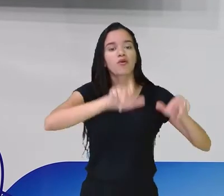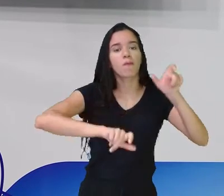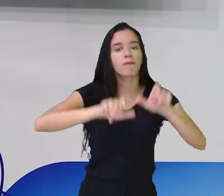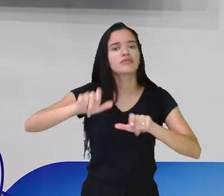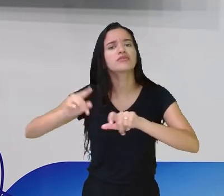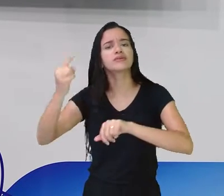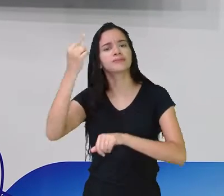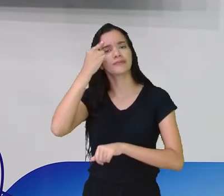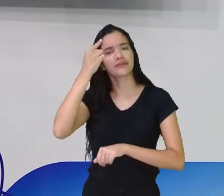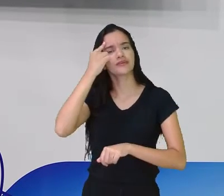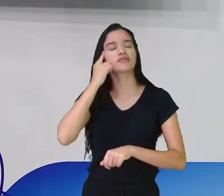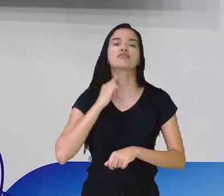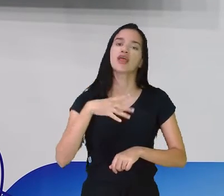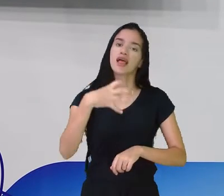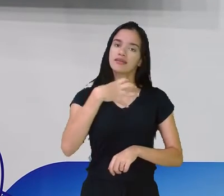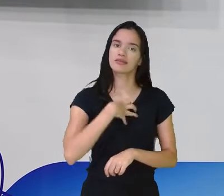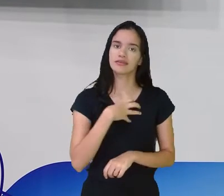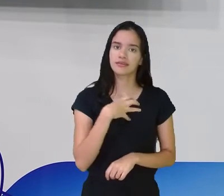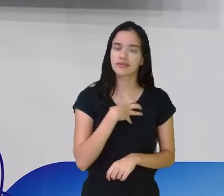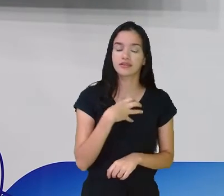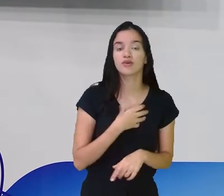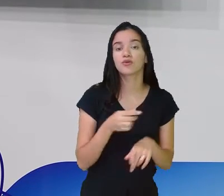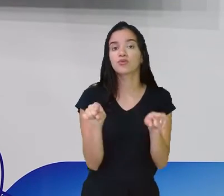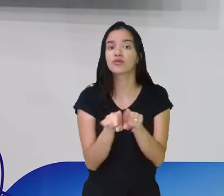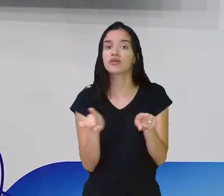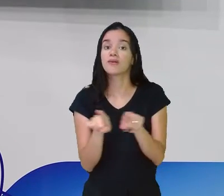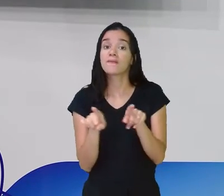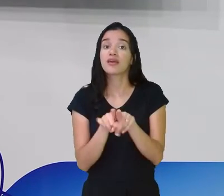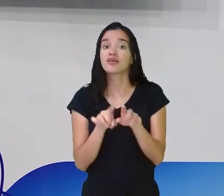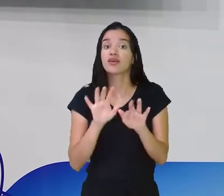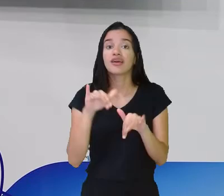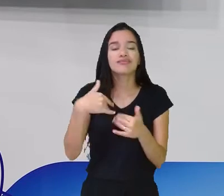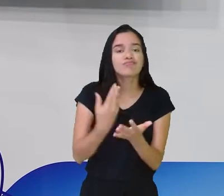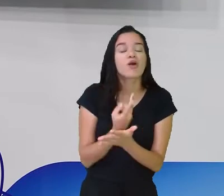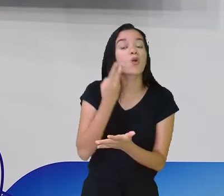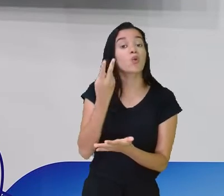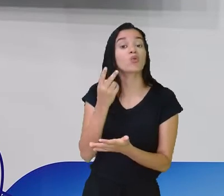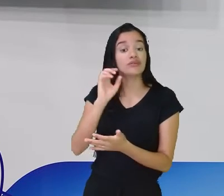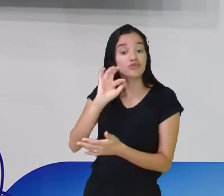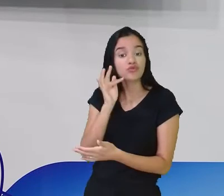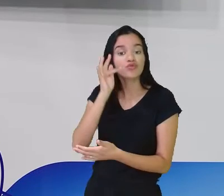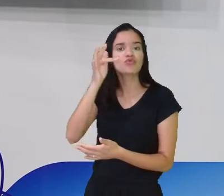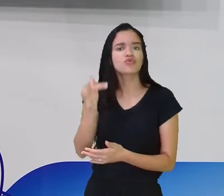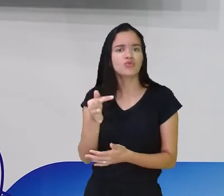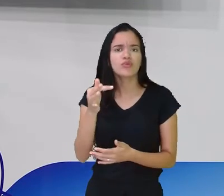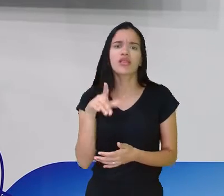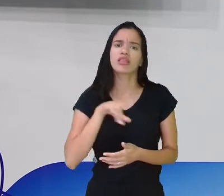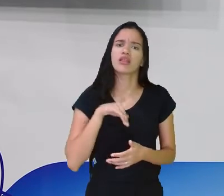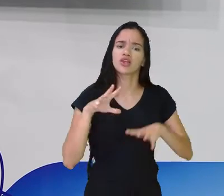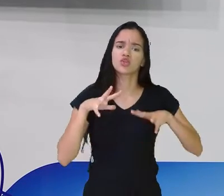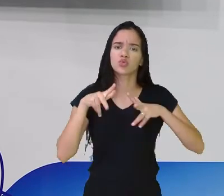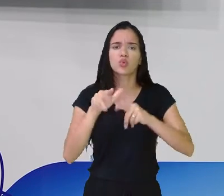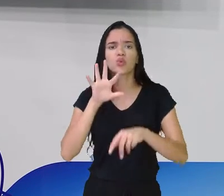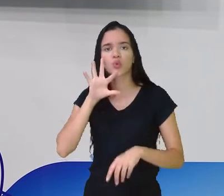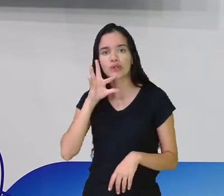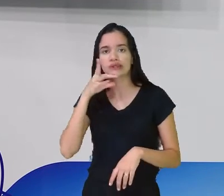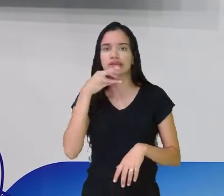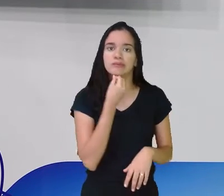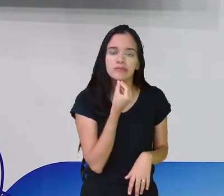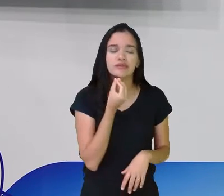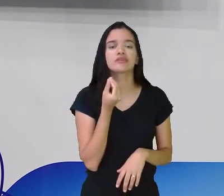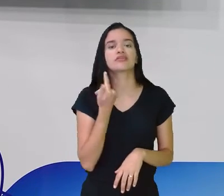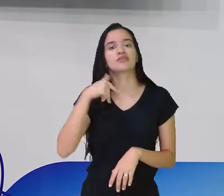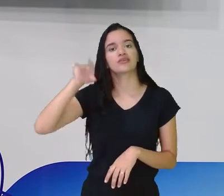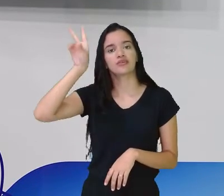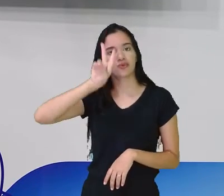está pensando, o que está sentindo, o que ainda vai acontecer. Ele antevê os fatos, então ele tem todo o conhecimento ali